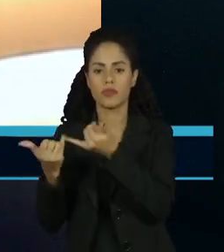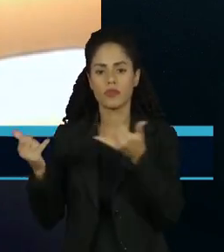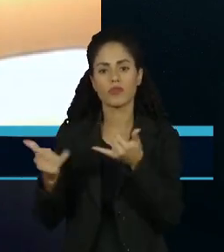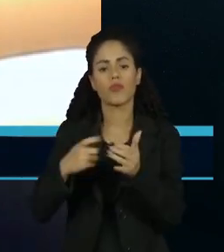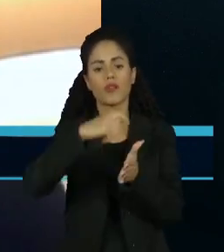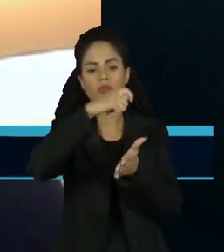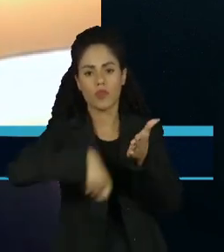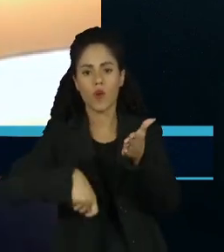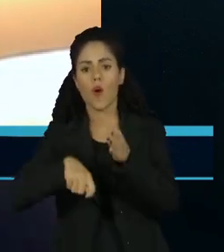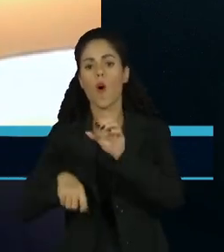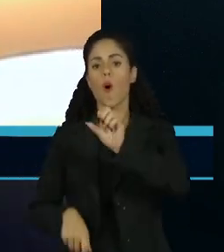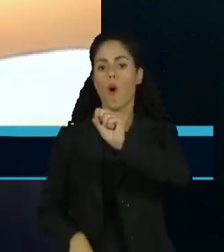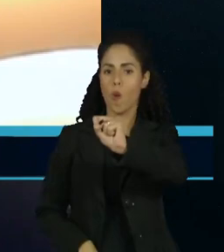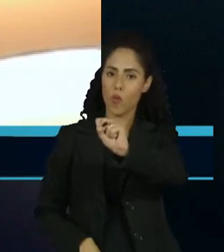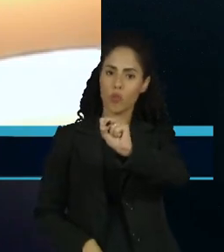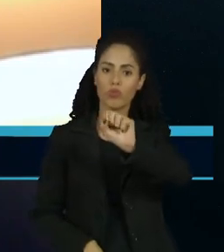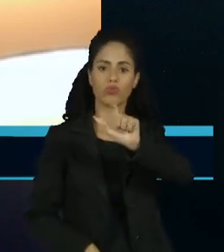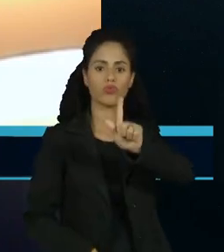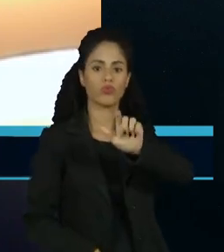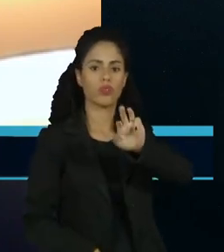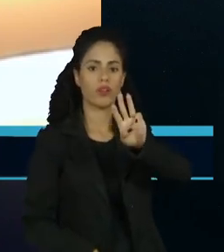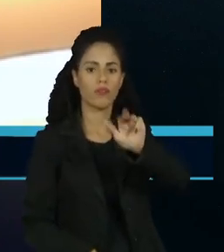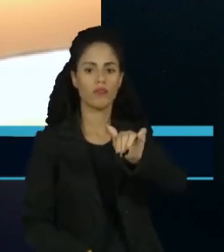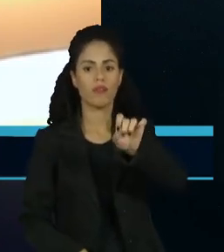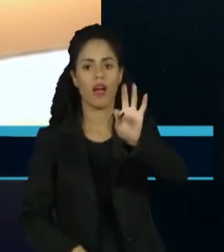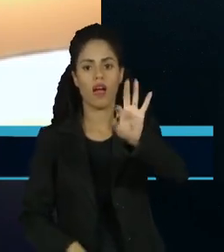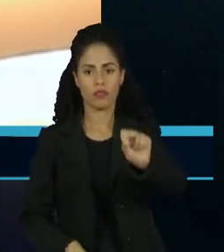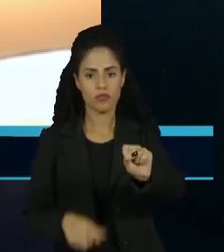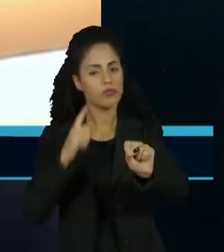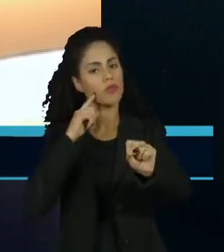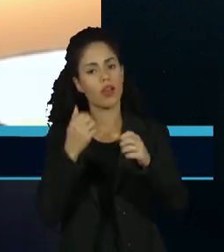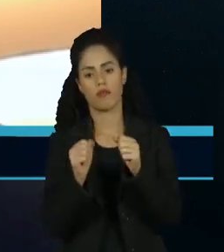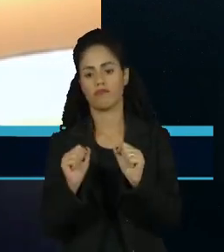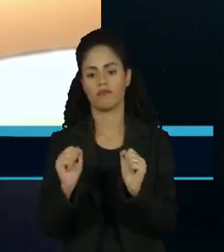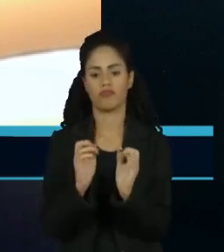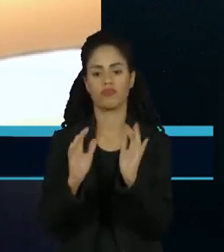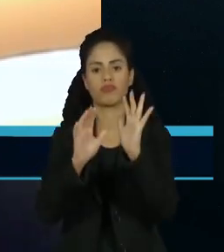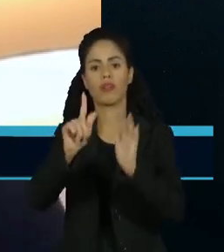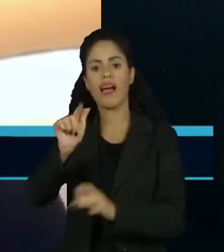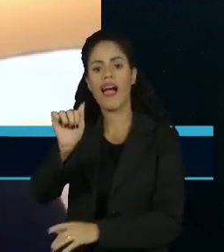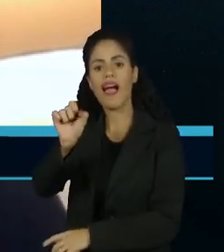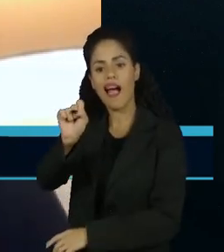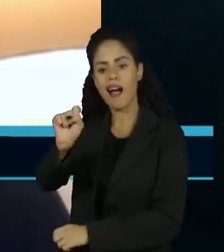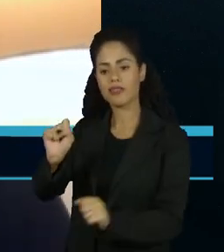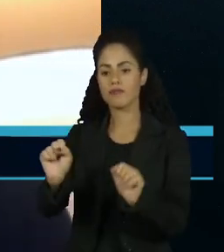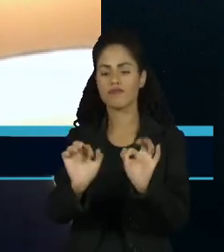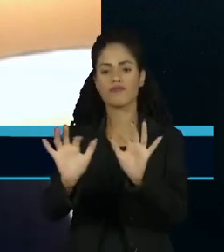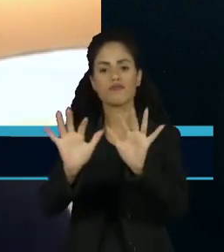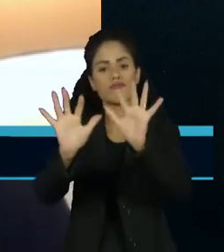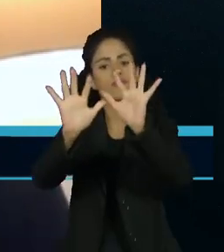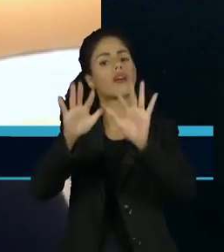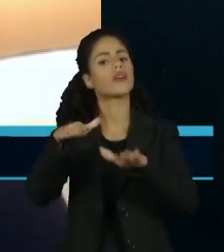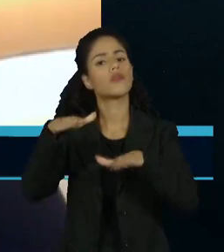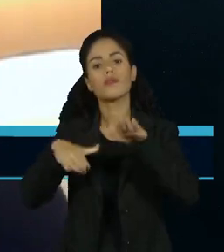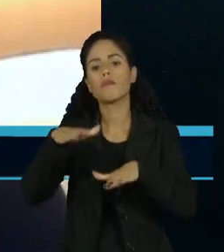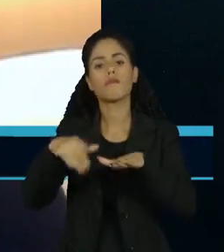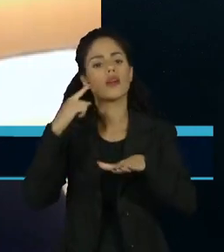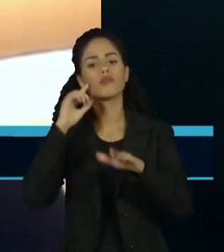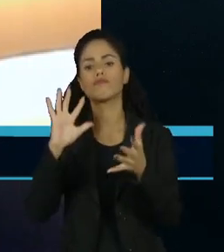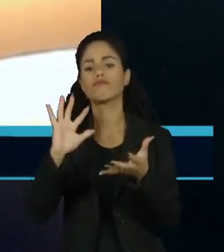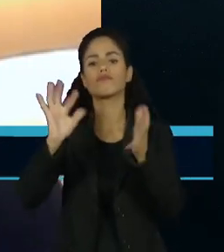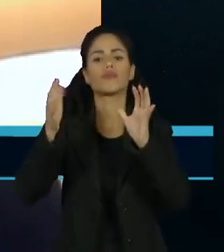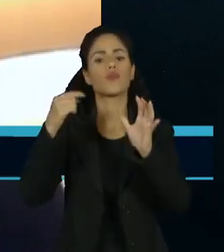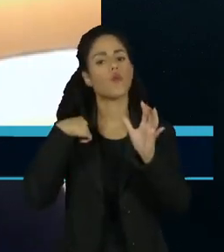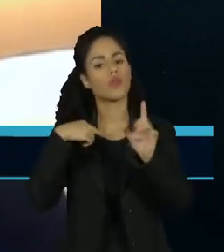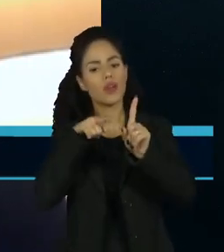contratar 8 gigawatts em usinas termoelétricas a gás, né? E essas usinas vão ter que operar independente das condições climáticas e